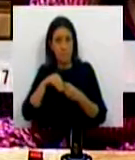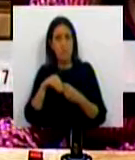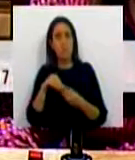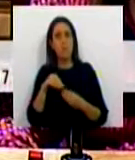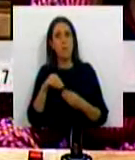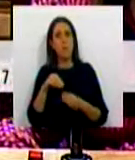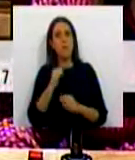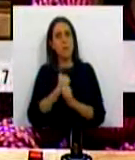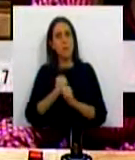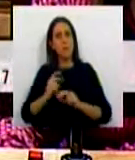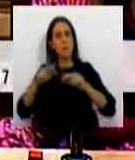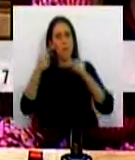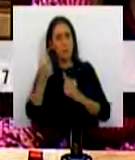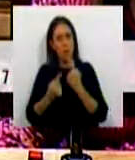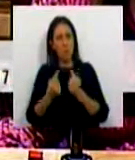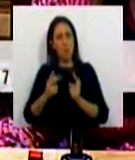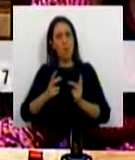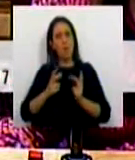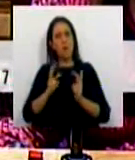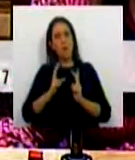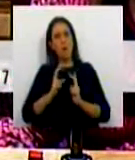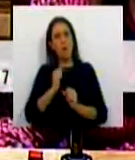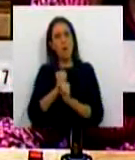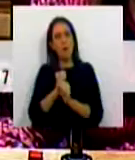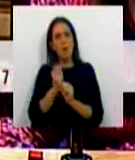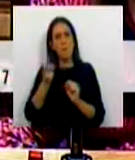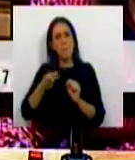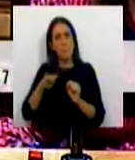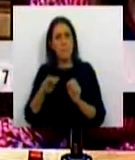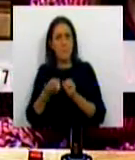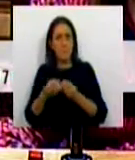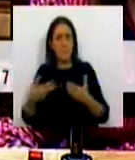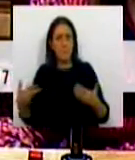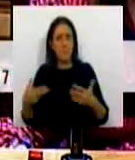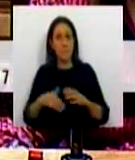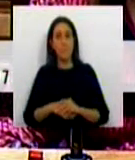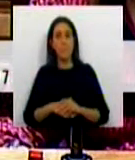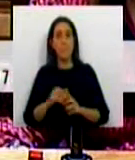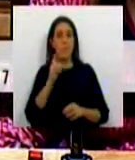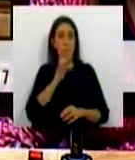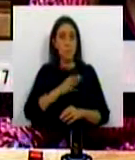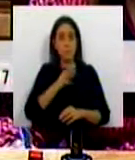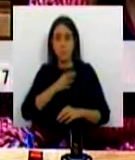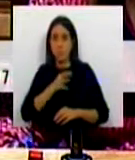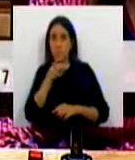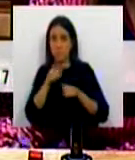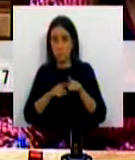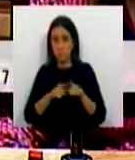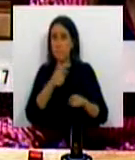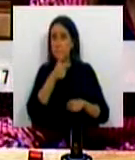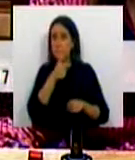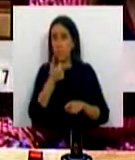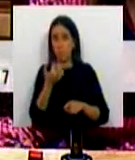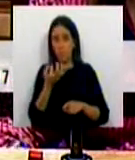de algumas carreiras. Com a recente decisão das senhoras e dos senhores deputados do regresso ao período normal de trabalho